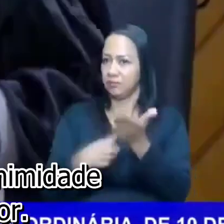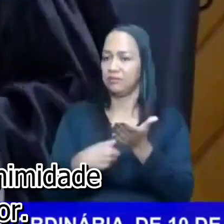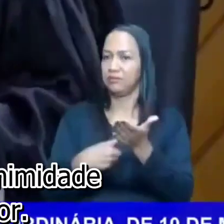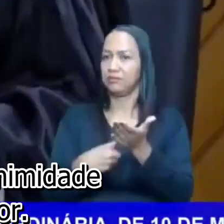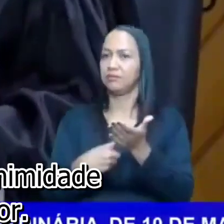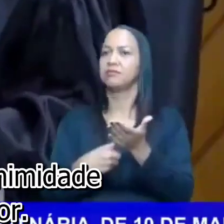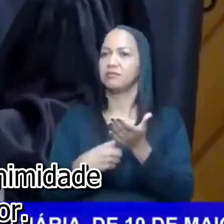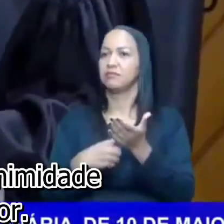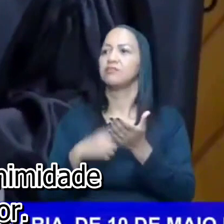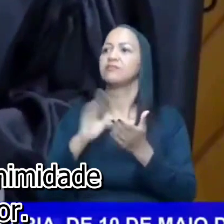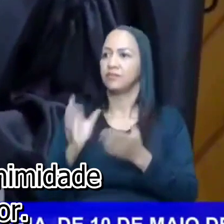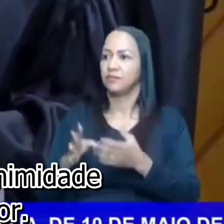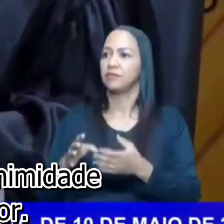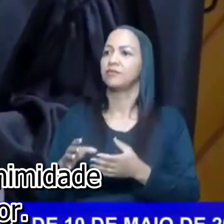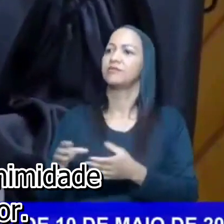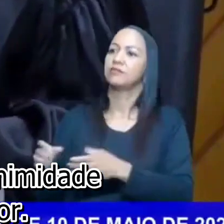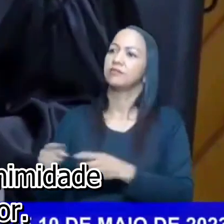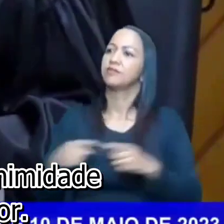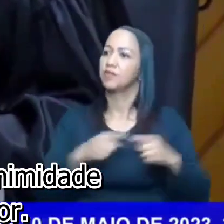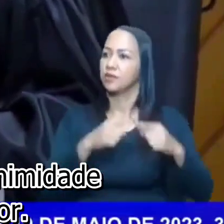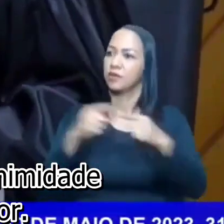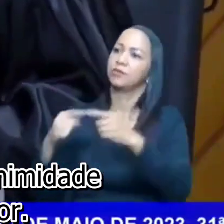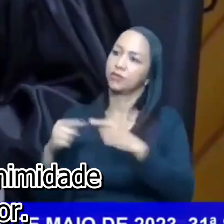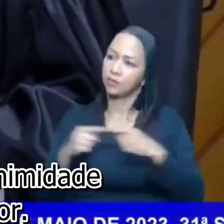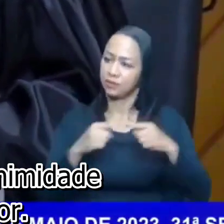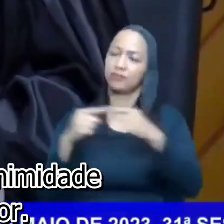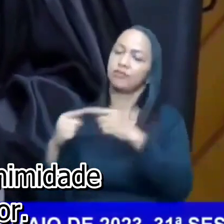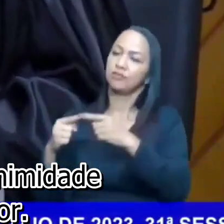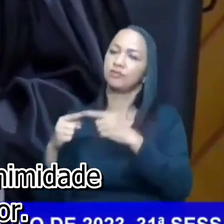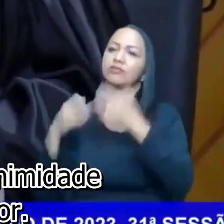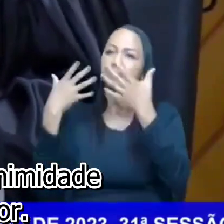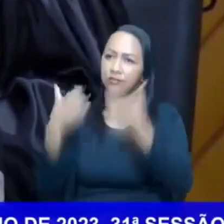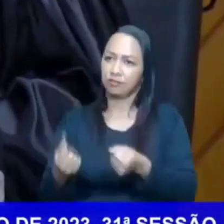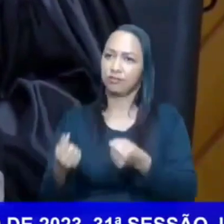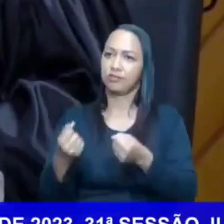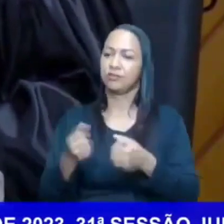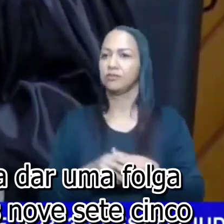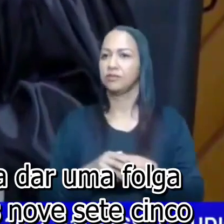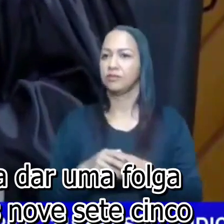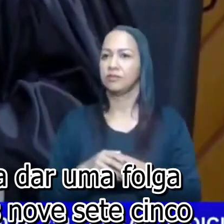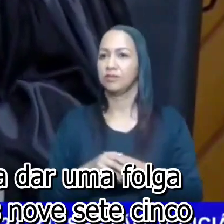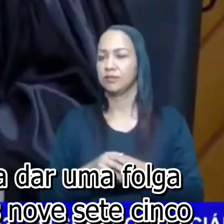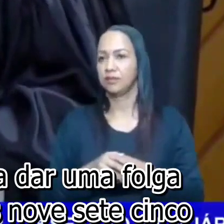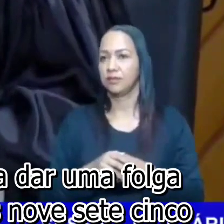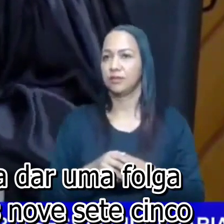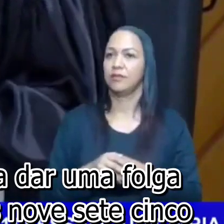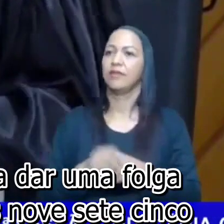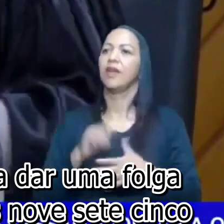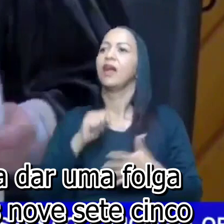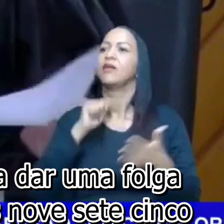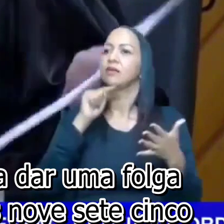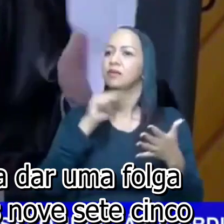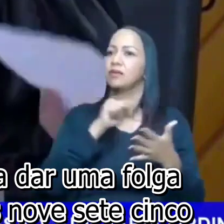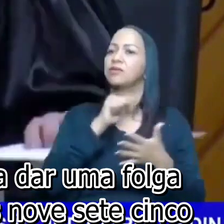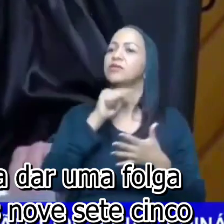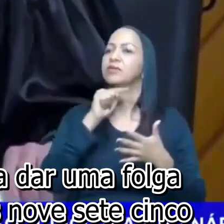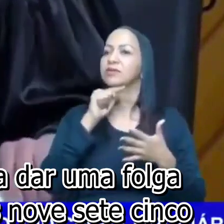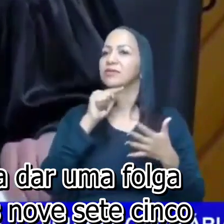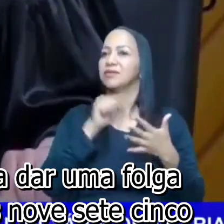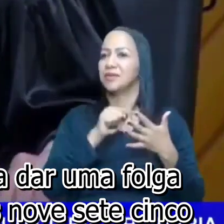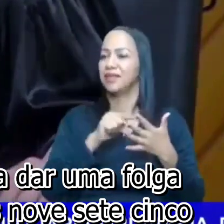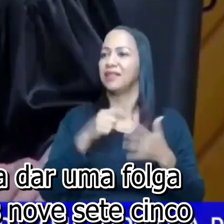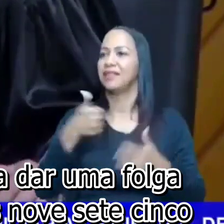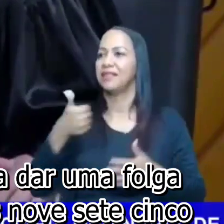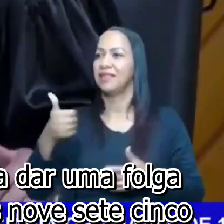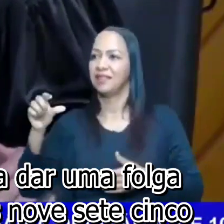aprovadas à unanimidade, nos termos do voto proferido pelo relator. Doutor Matias, vamos ao item 19 da pauta, para dar uma folga para os